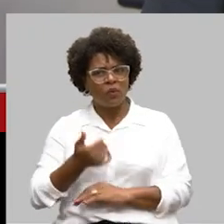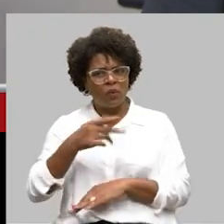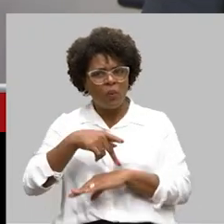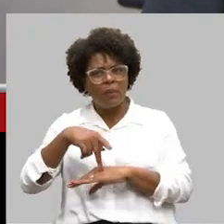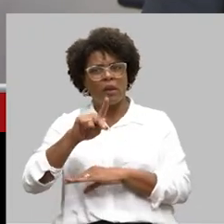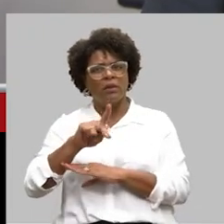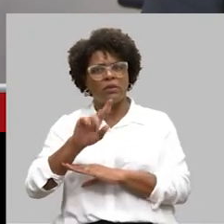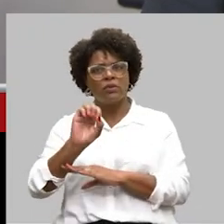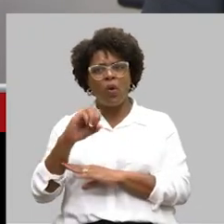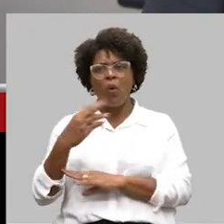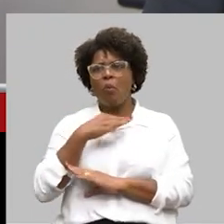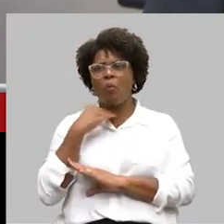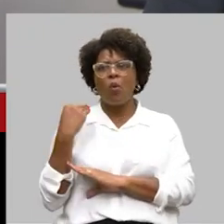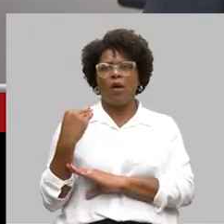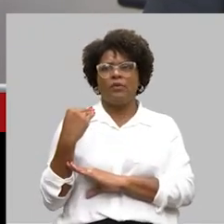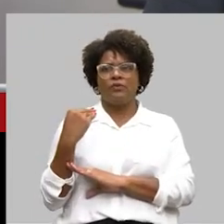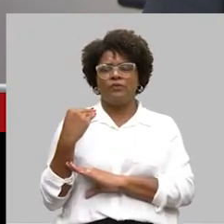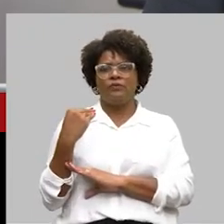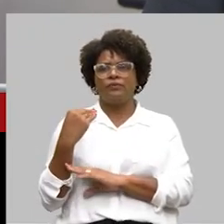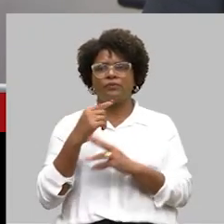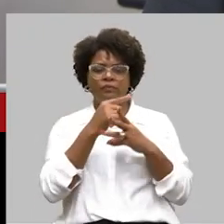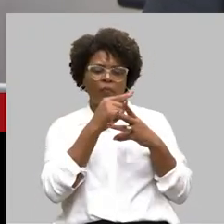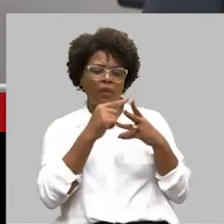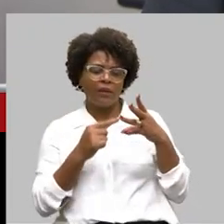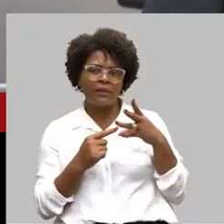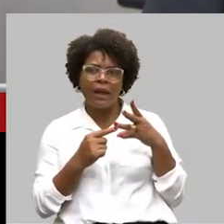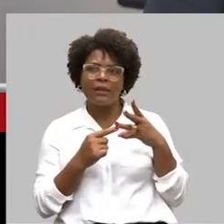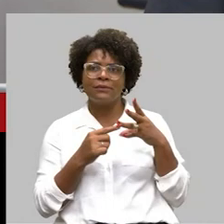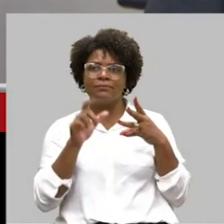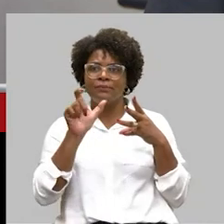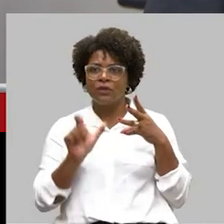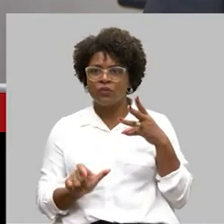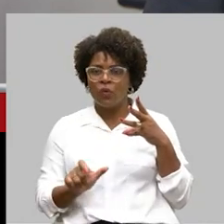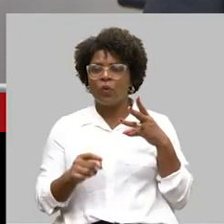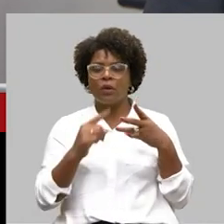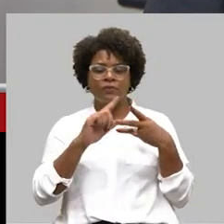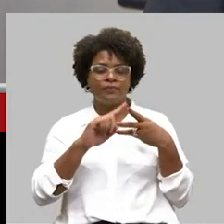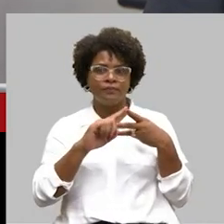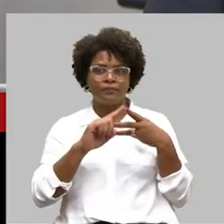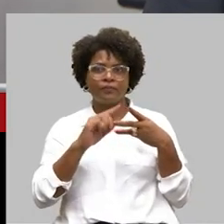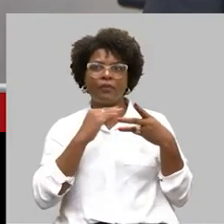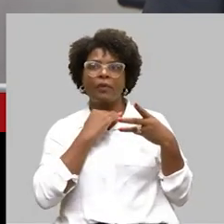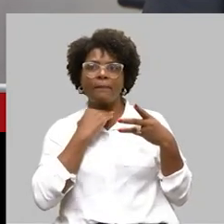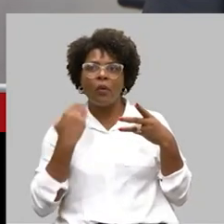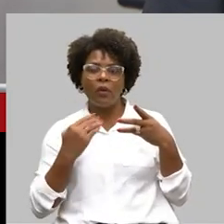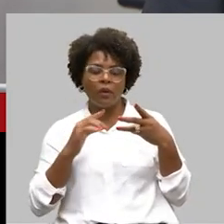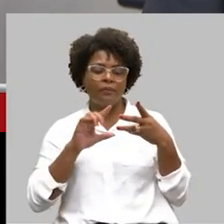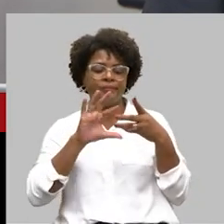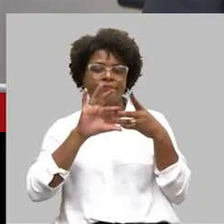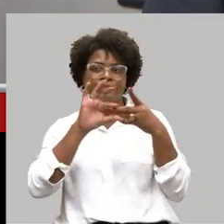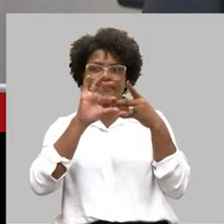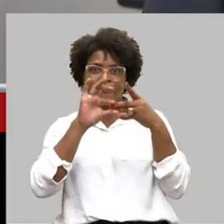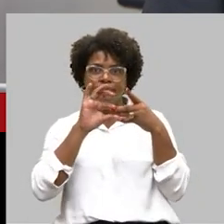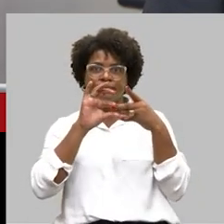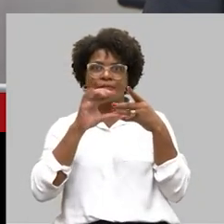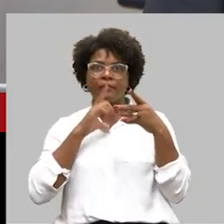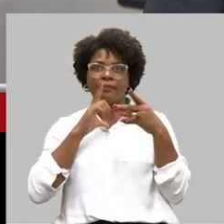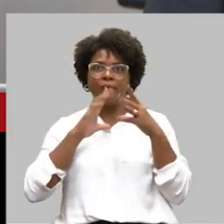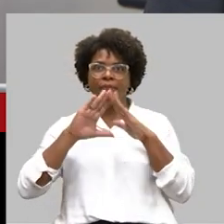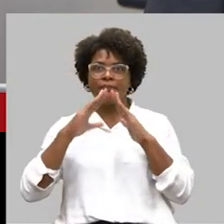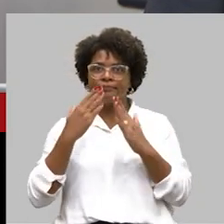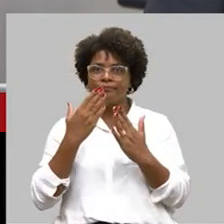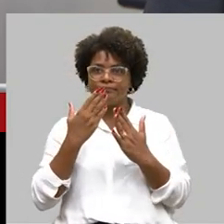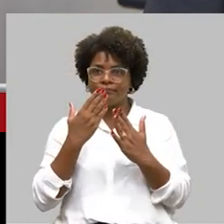três vítimas uma que faleceu e outras duas que estão hospitalizadas são mulheres adolescentes